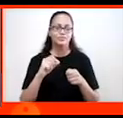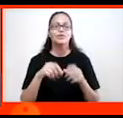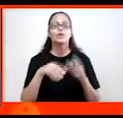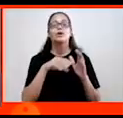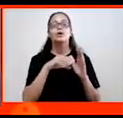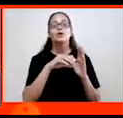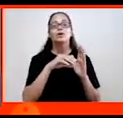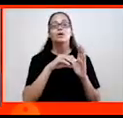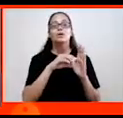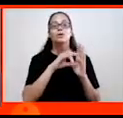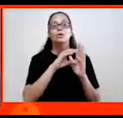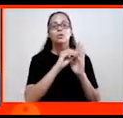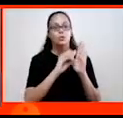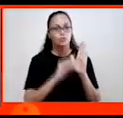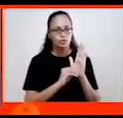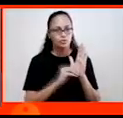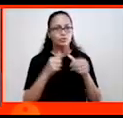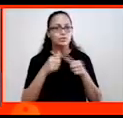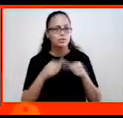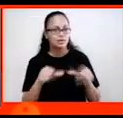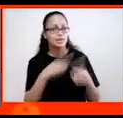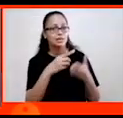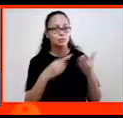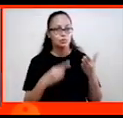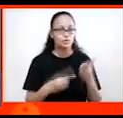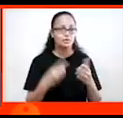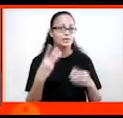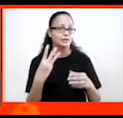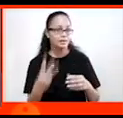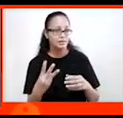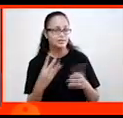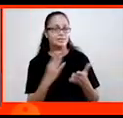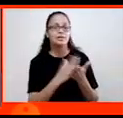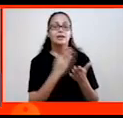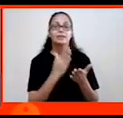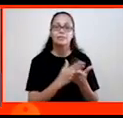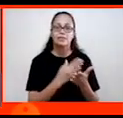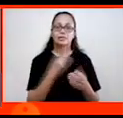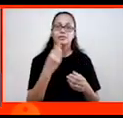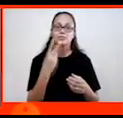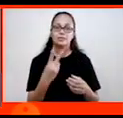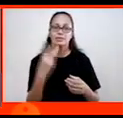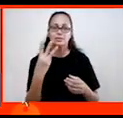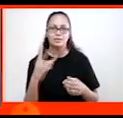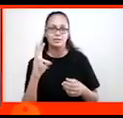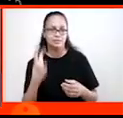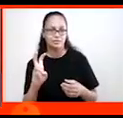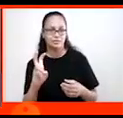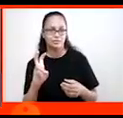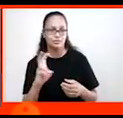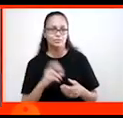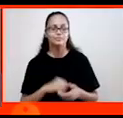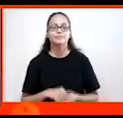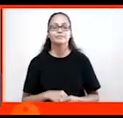alunos do sétimo ano, ele está disponível na apostila 3 a partir da página 235.